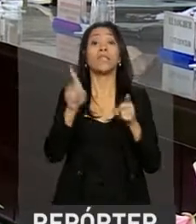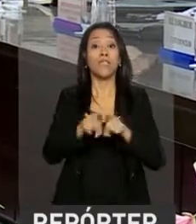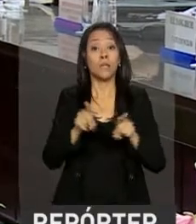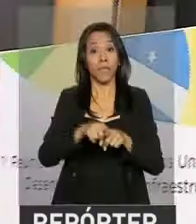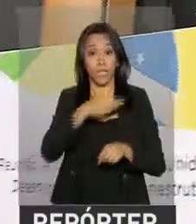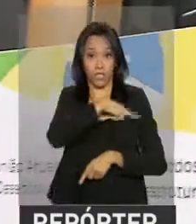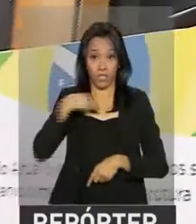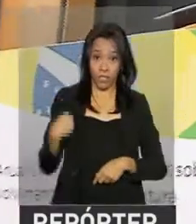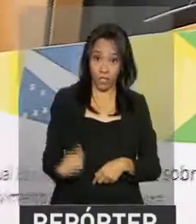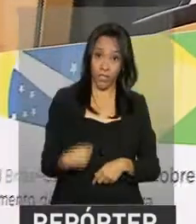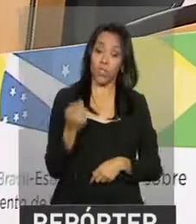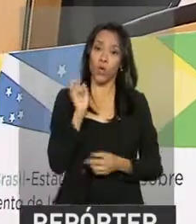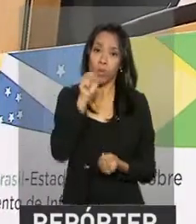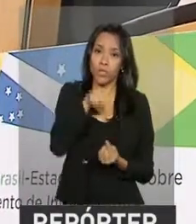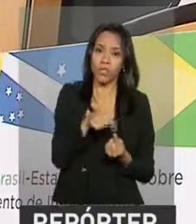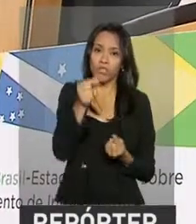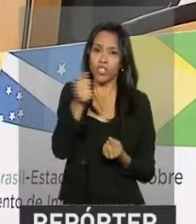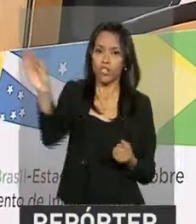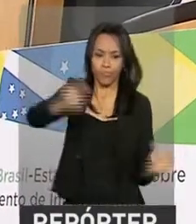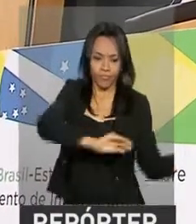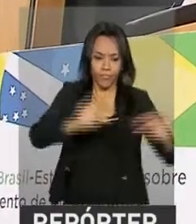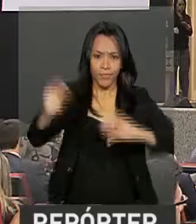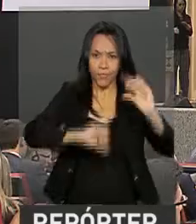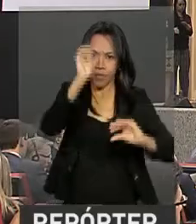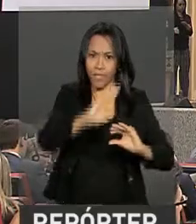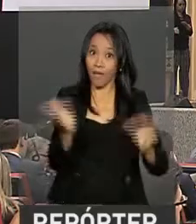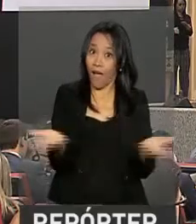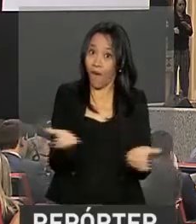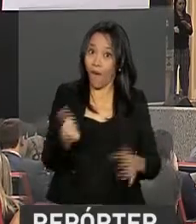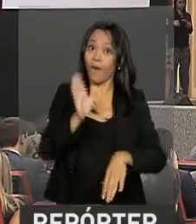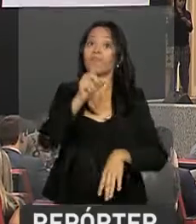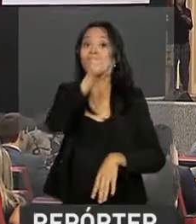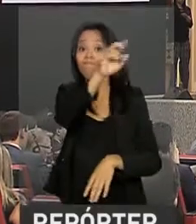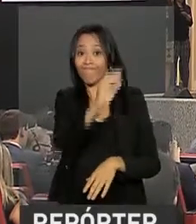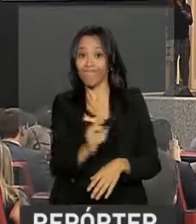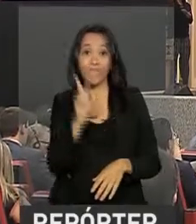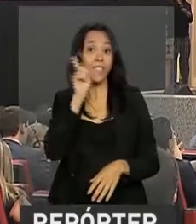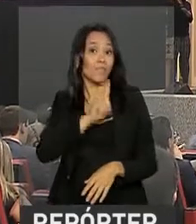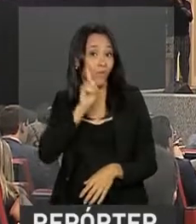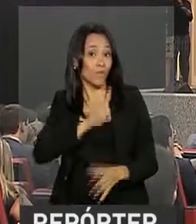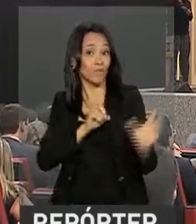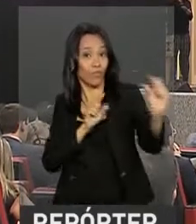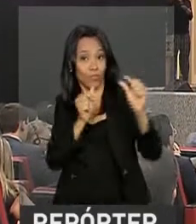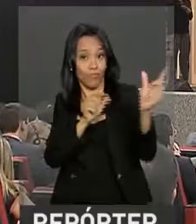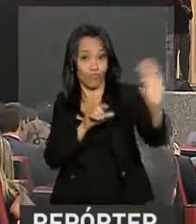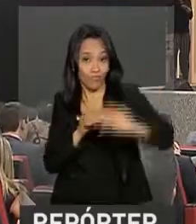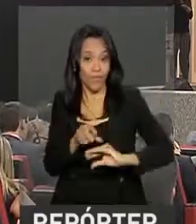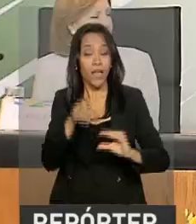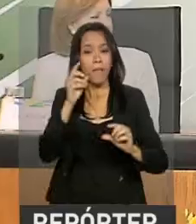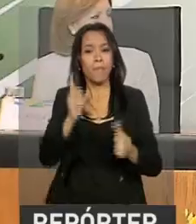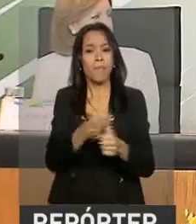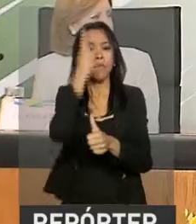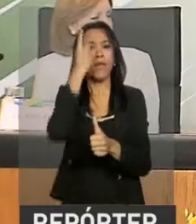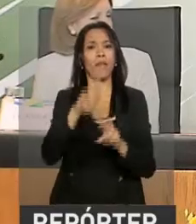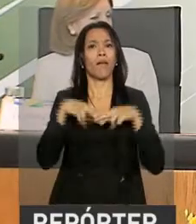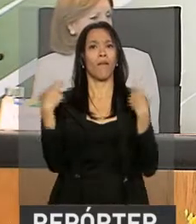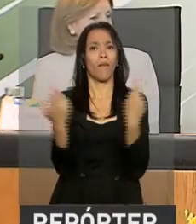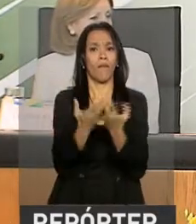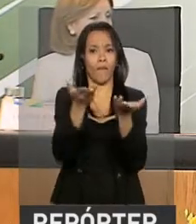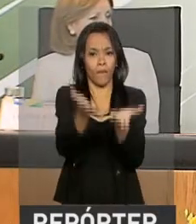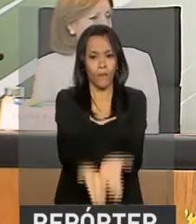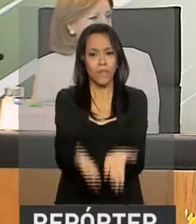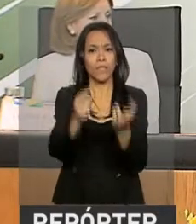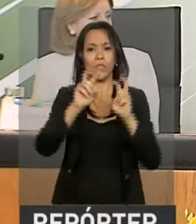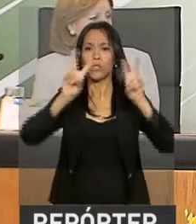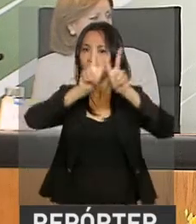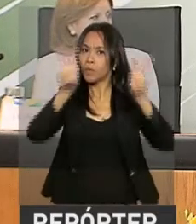para o país agora chegou a vez dos estados unidos ea primeira reunião bilateral foi marcado aqui em brasília para discutir assuntos